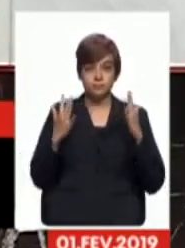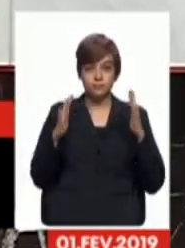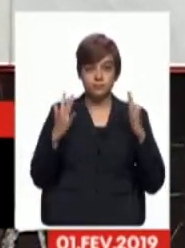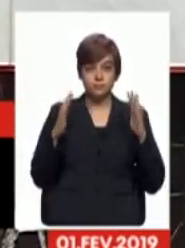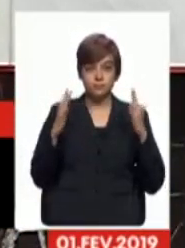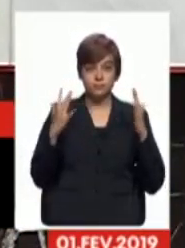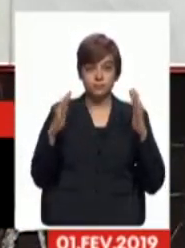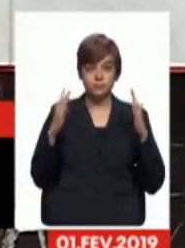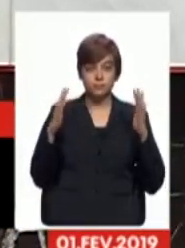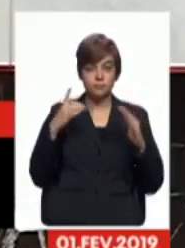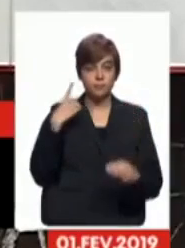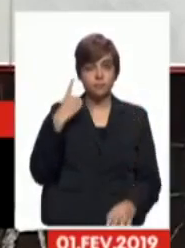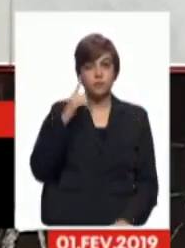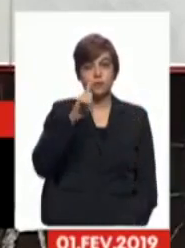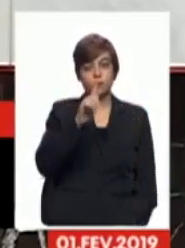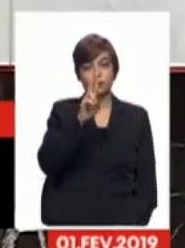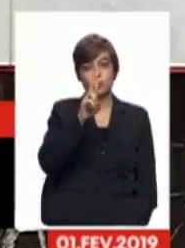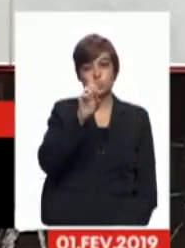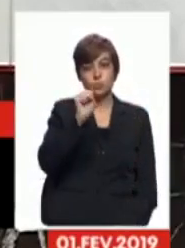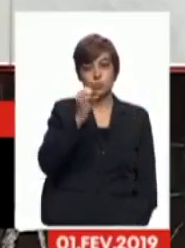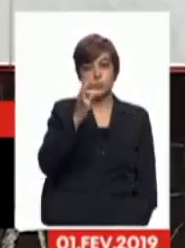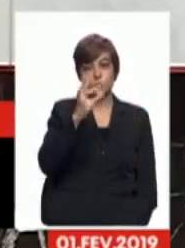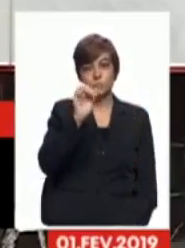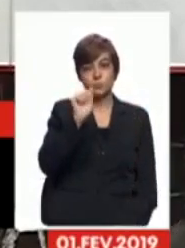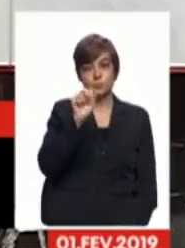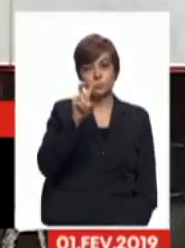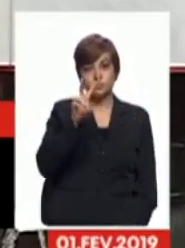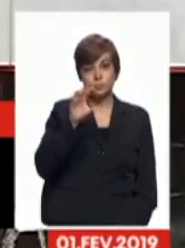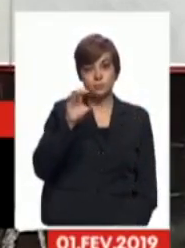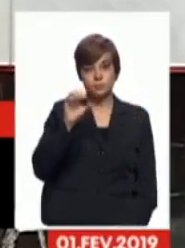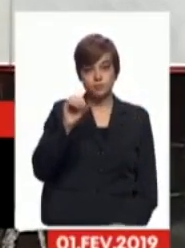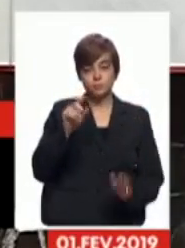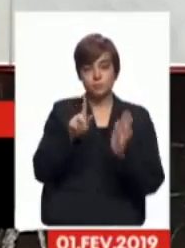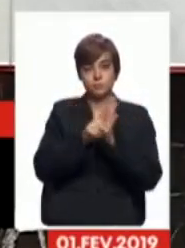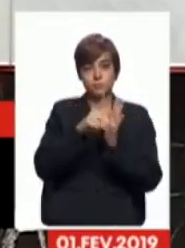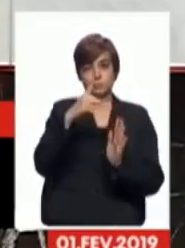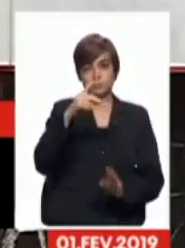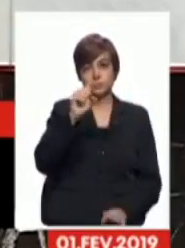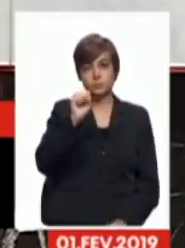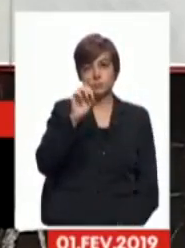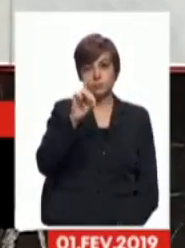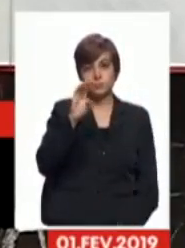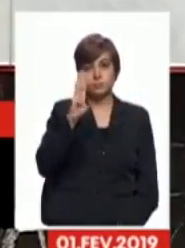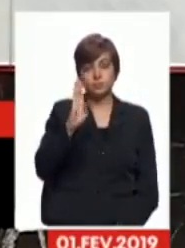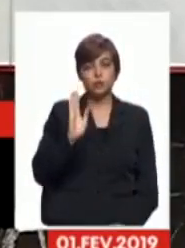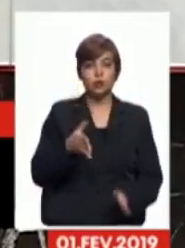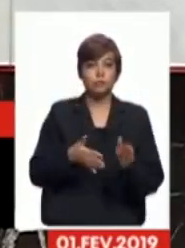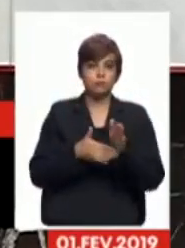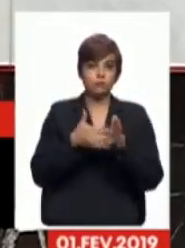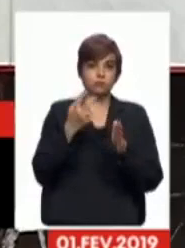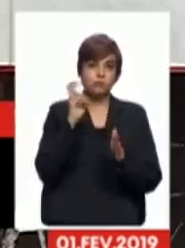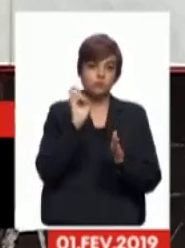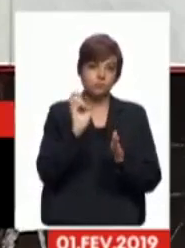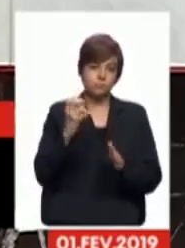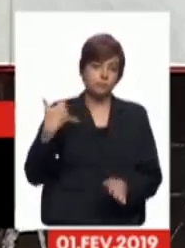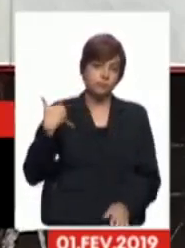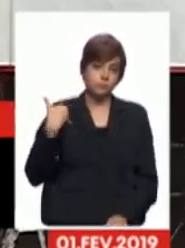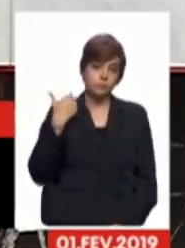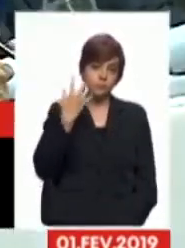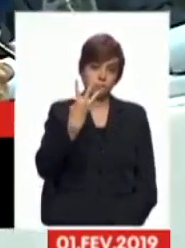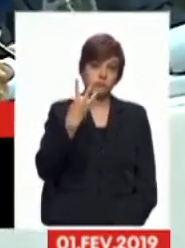O deputado Gustavo Valadares, do PSDB, foi reeleito para o 5º mandato na Assembleia. Tem 41 anos.